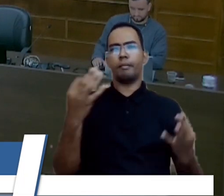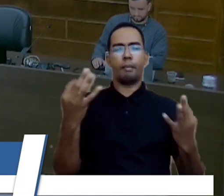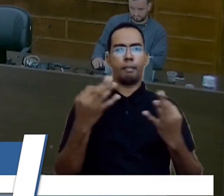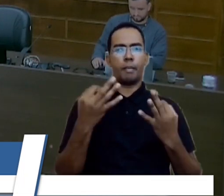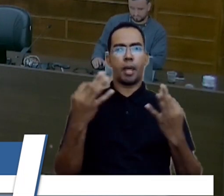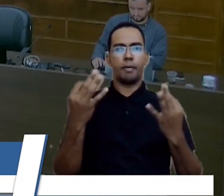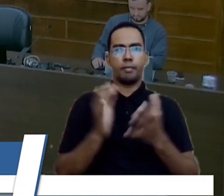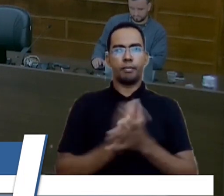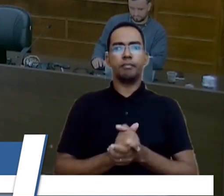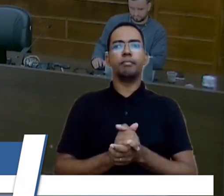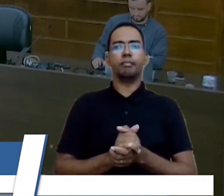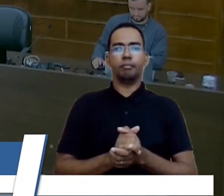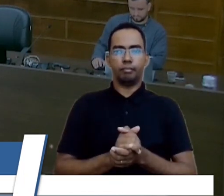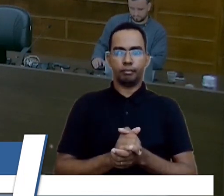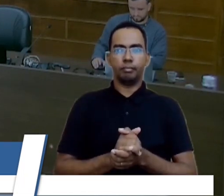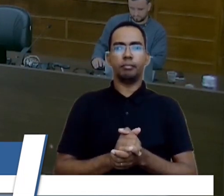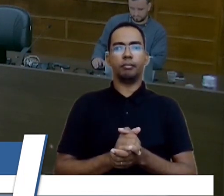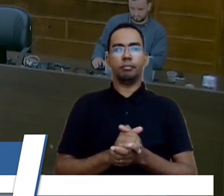tem uma